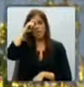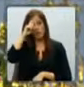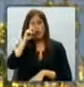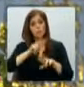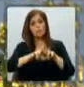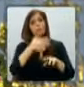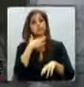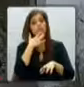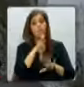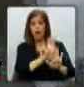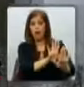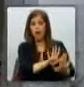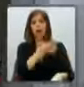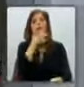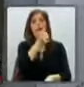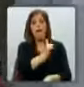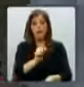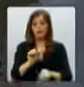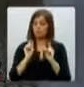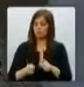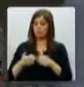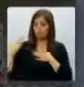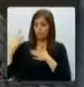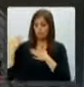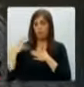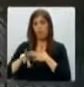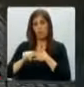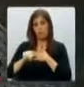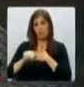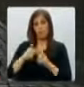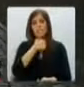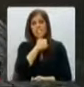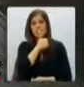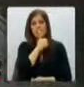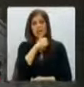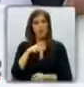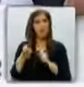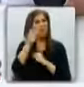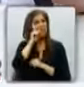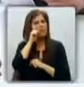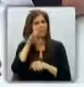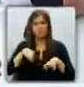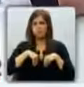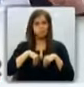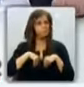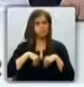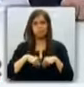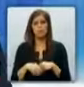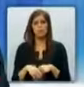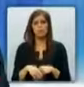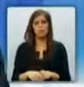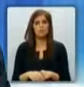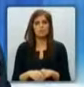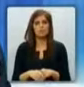preventiva em Évora desde Novembro uma decisão contestada pela defesa foi preso para investigar isso não tenho